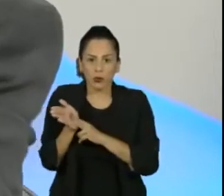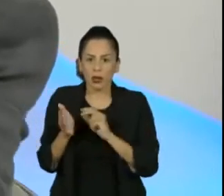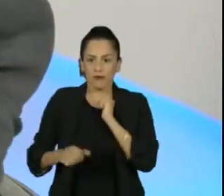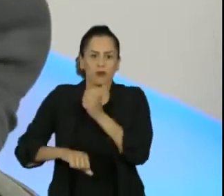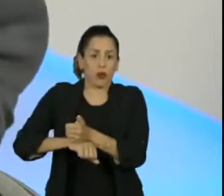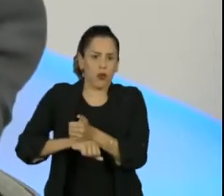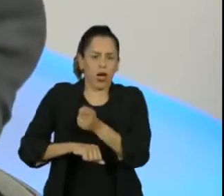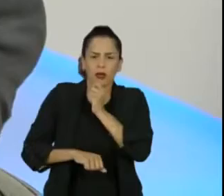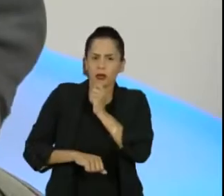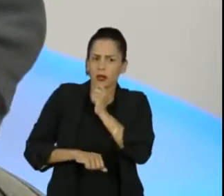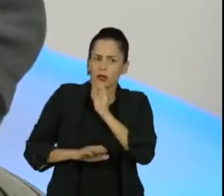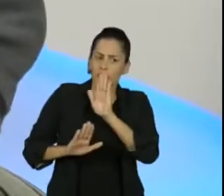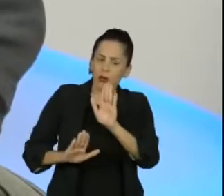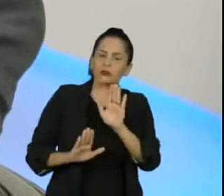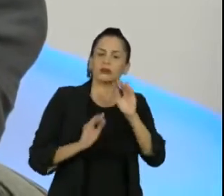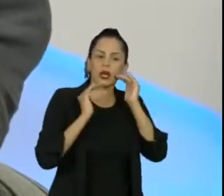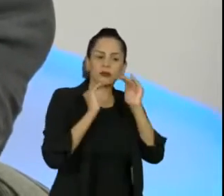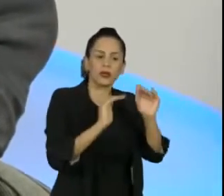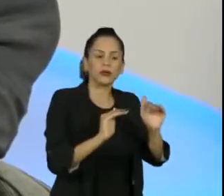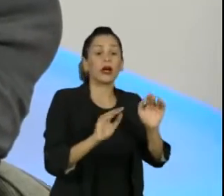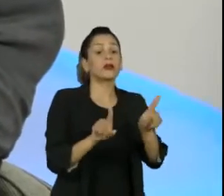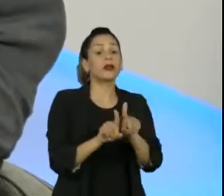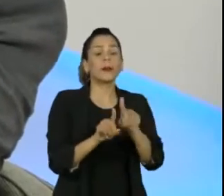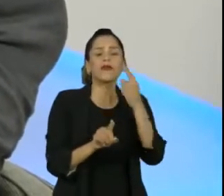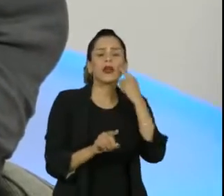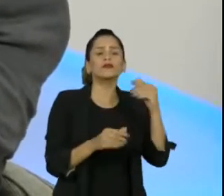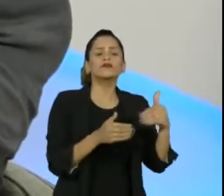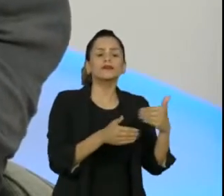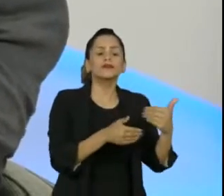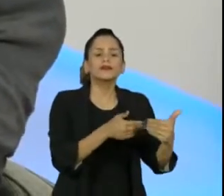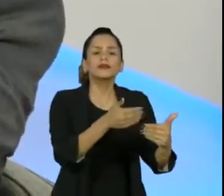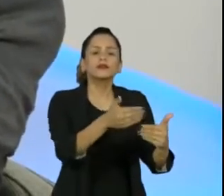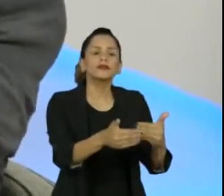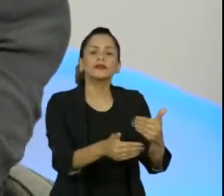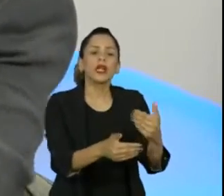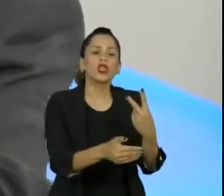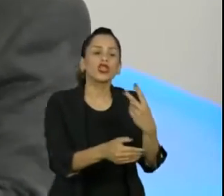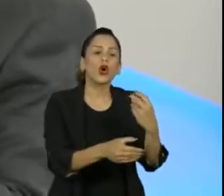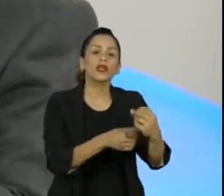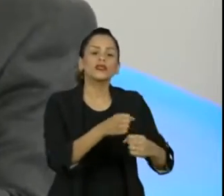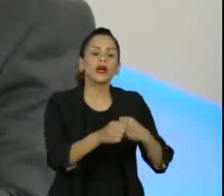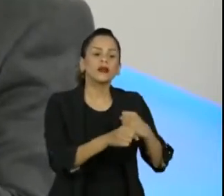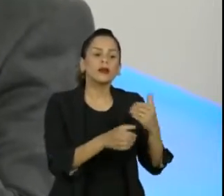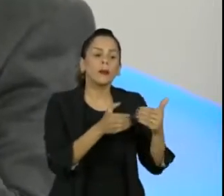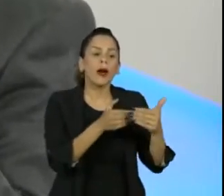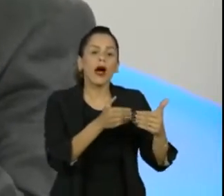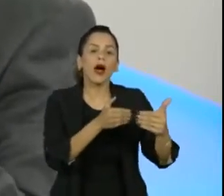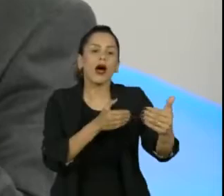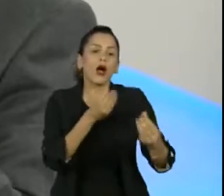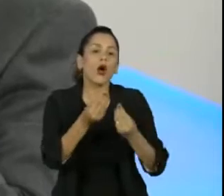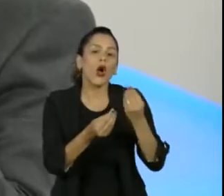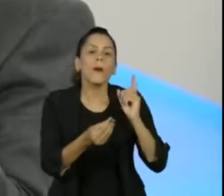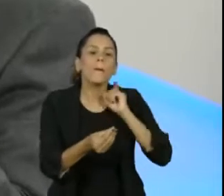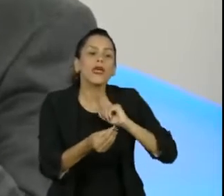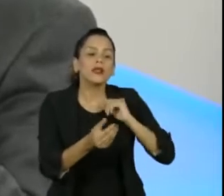qual será a situação de Minas Gerais daqui a 2 anos, ninguém sabe.